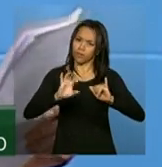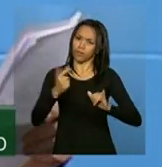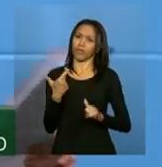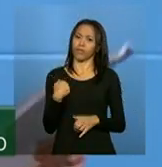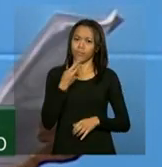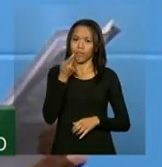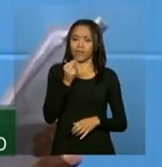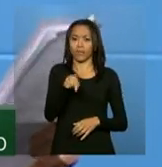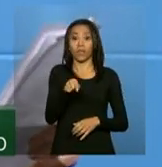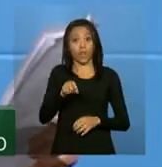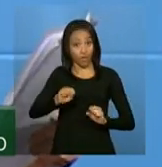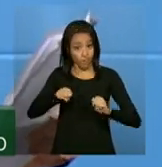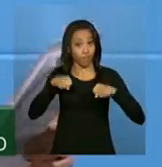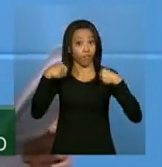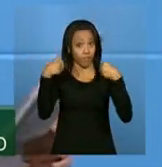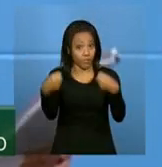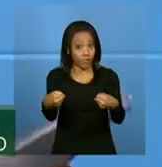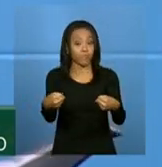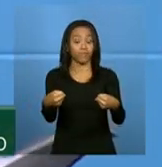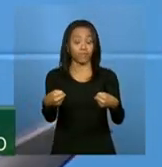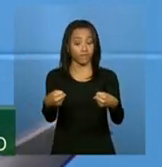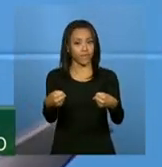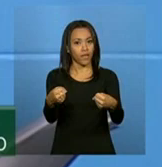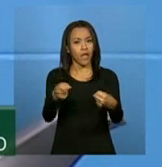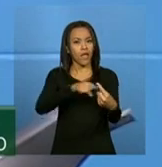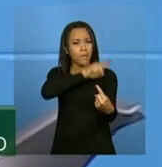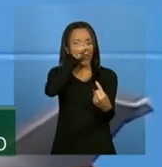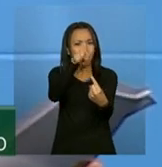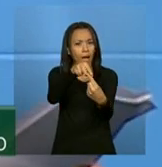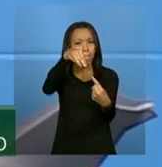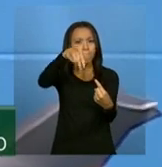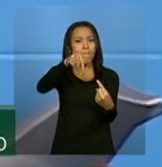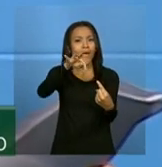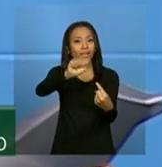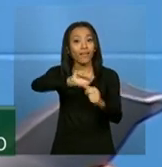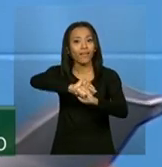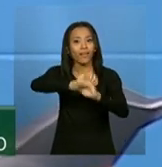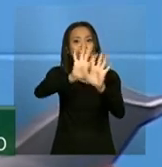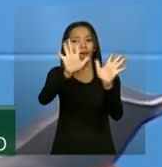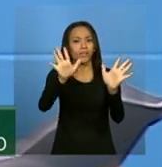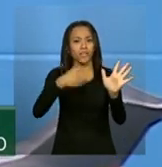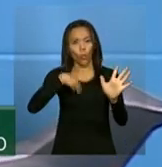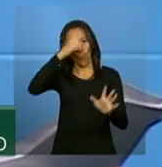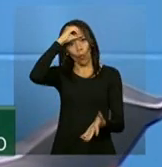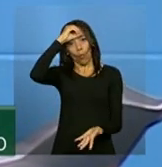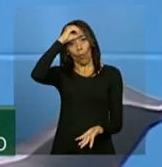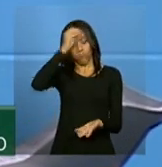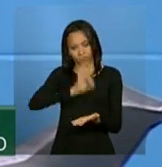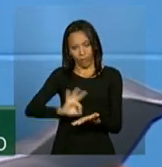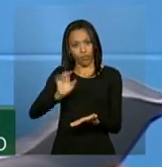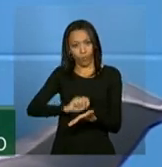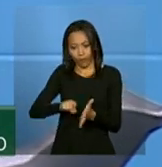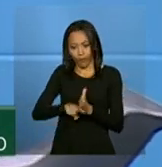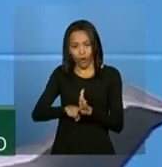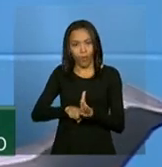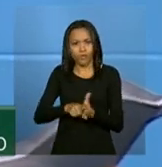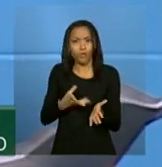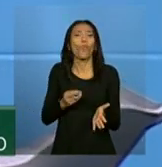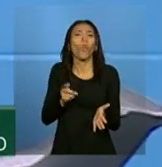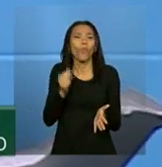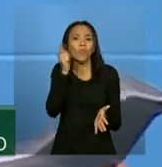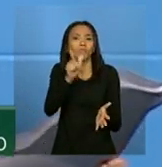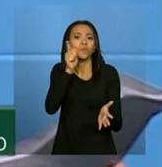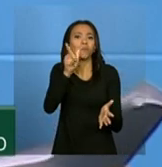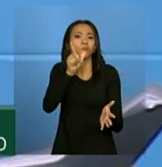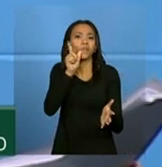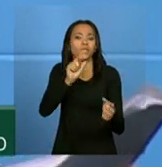importante reforçar, ter metas claras. Sem saber dos dados, nós não conseguimos ter metas, não conseguimos ter